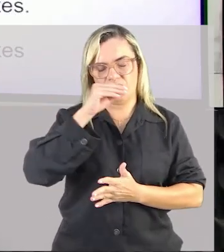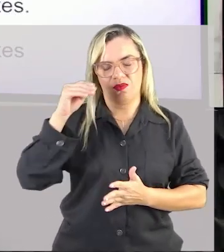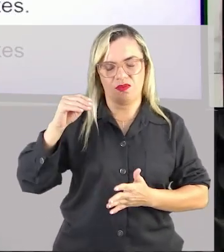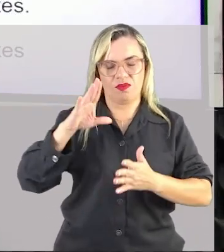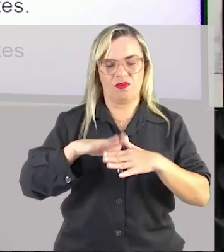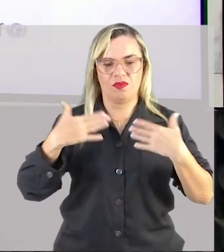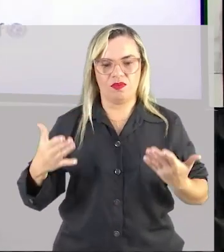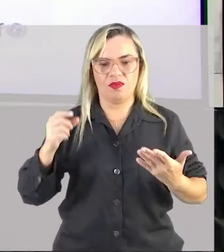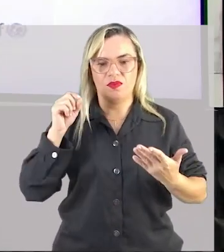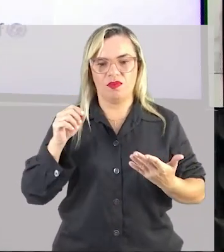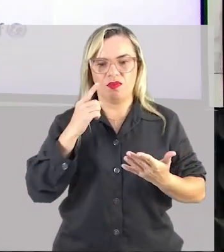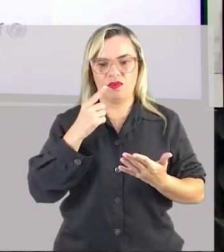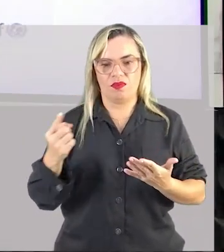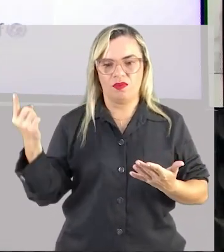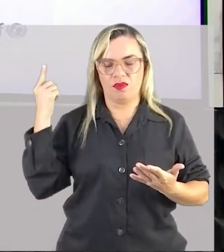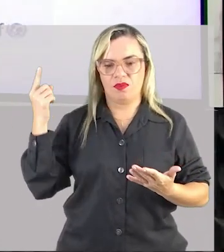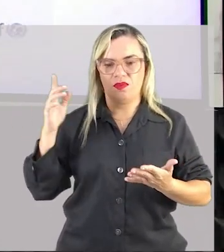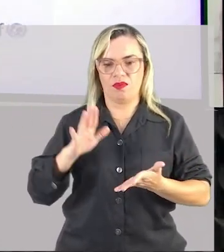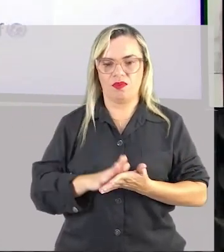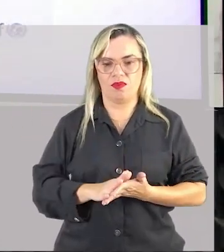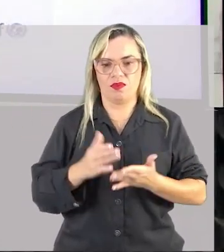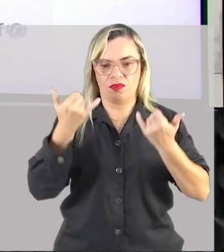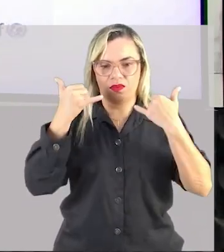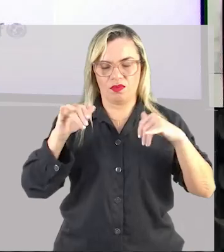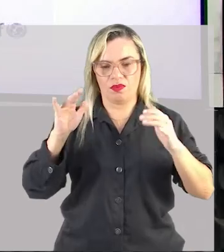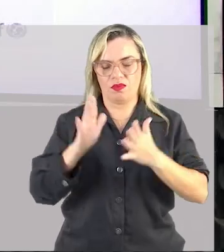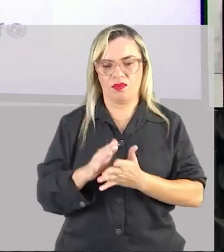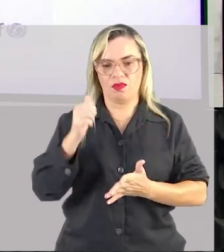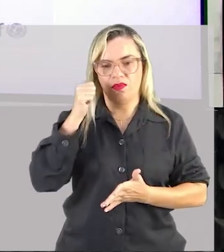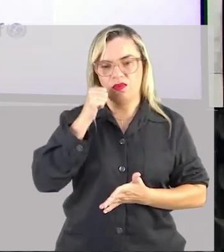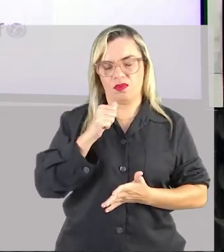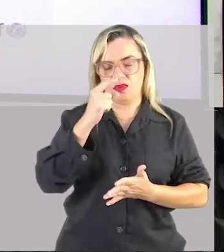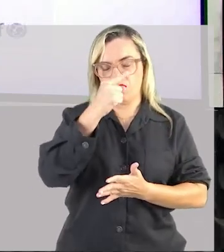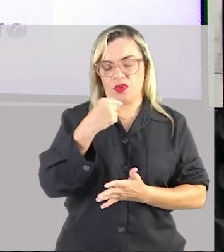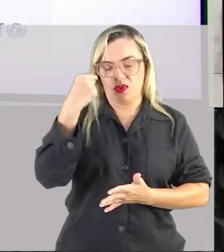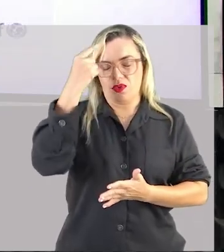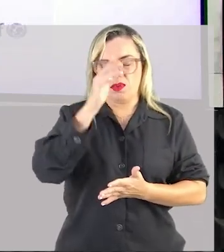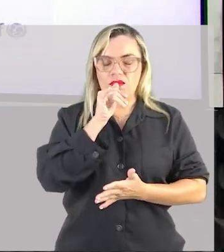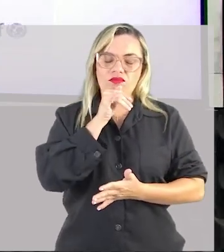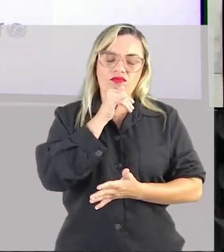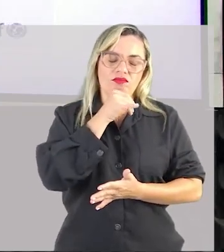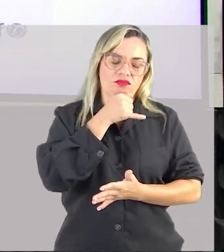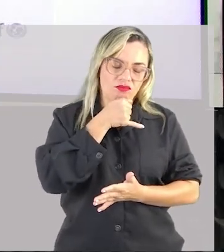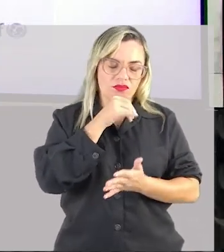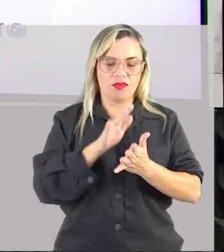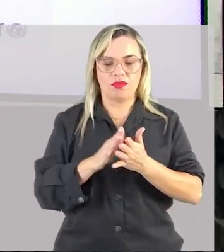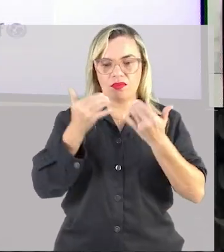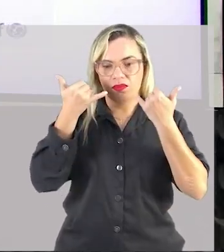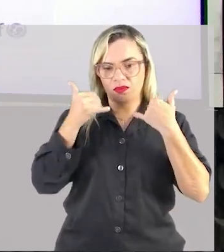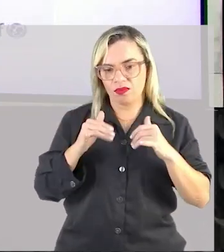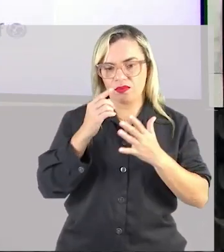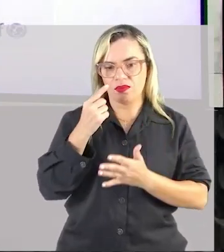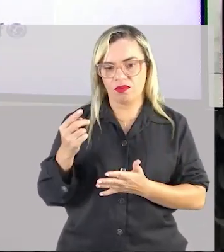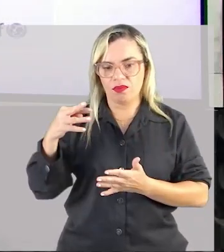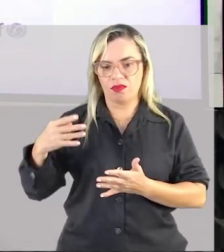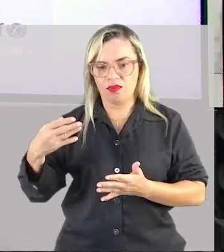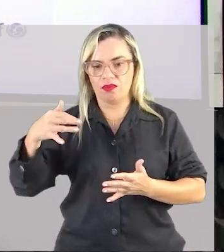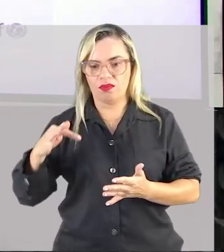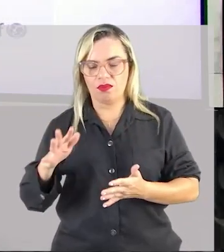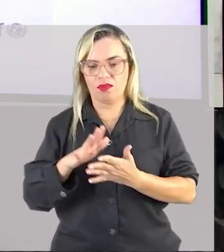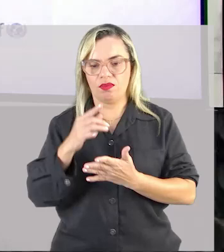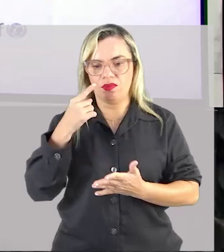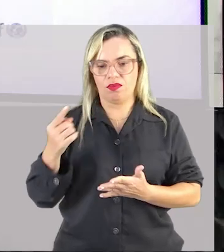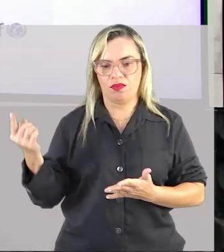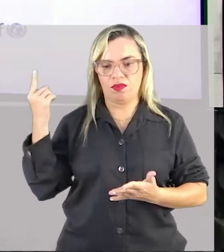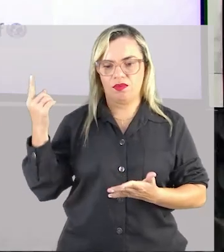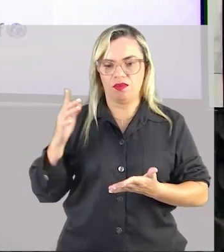e adolescentes. Vamos ver. Nós temos aqui uma menina com a cara não muito alegre. Ali é a campanha Unicef, Procuradoria General